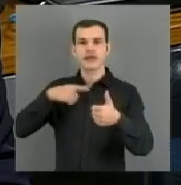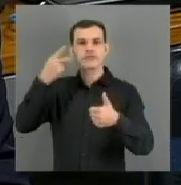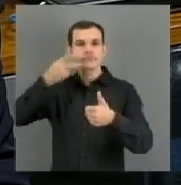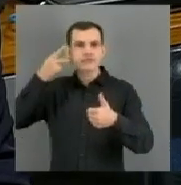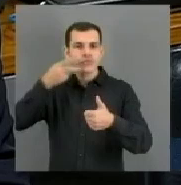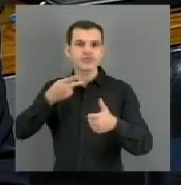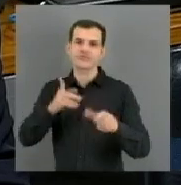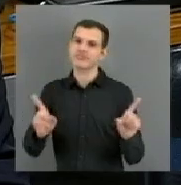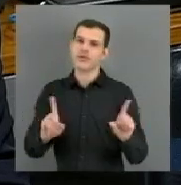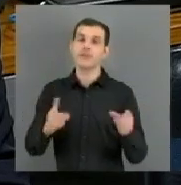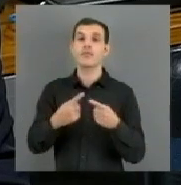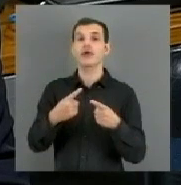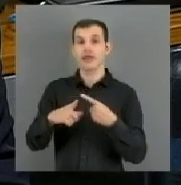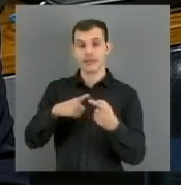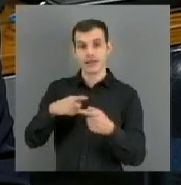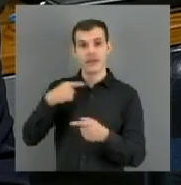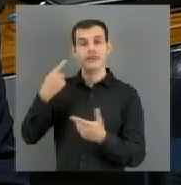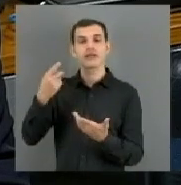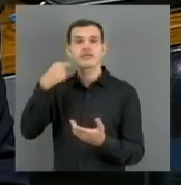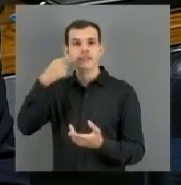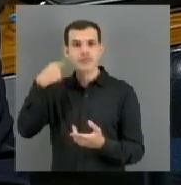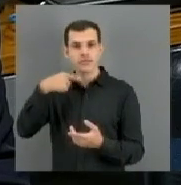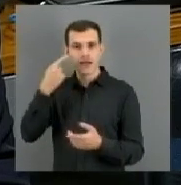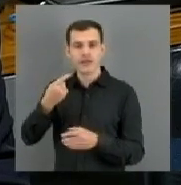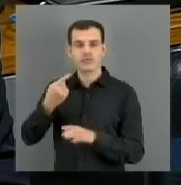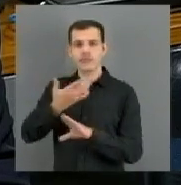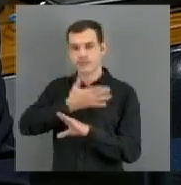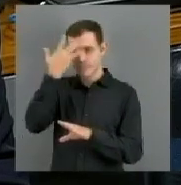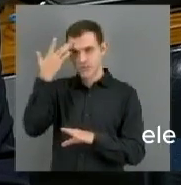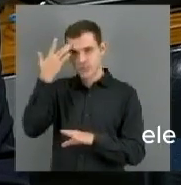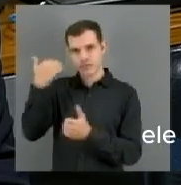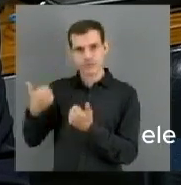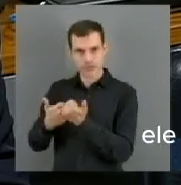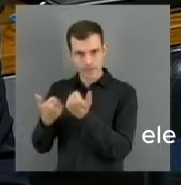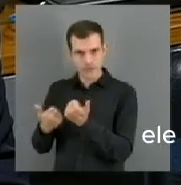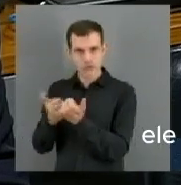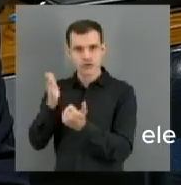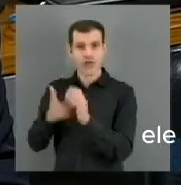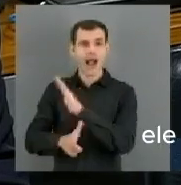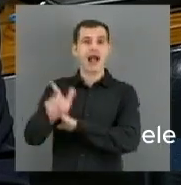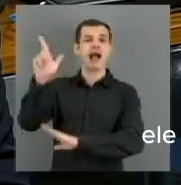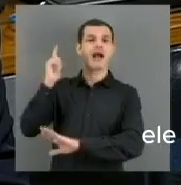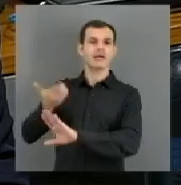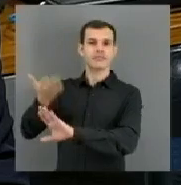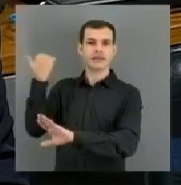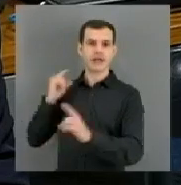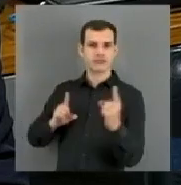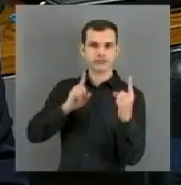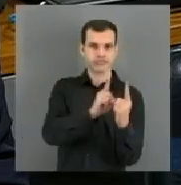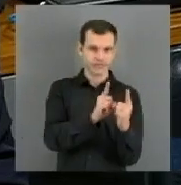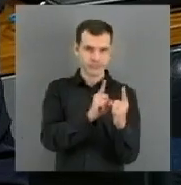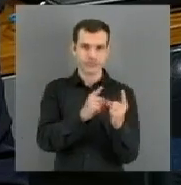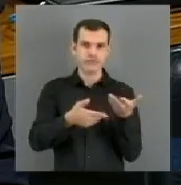um assessor do deputado já havia lhe procurado anteriormente. Ele acrescentou que outros integrantes da CPI,